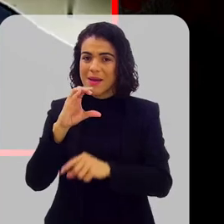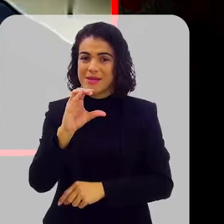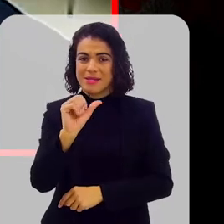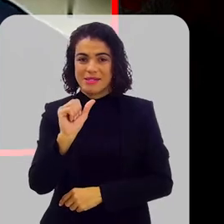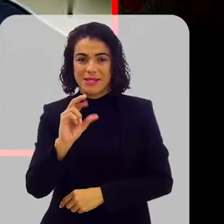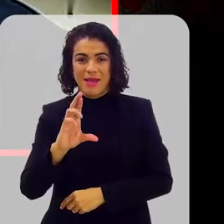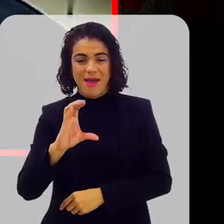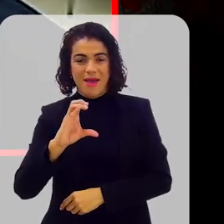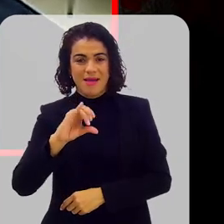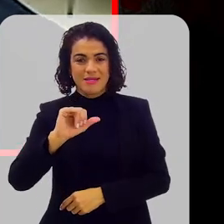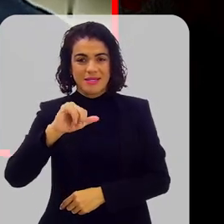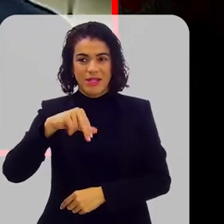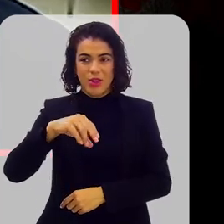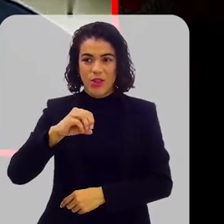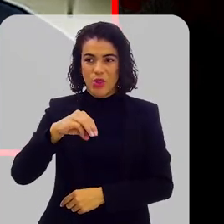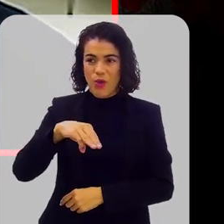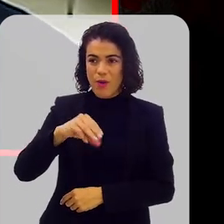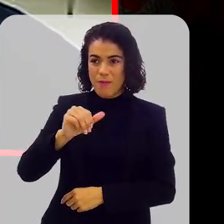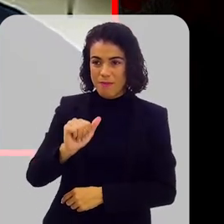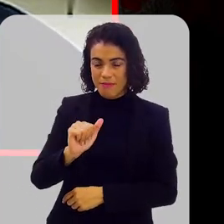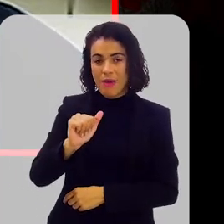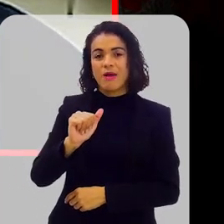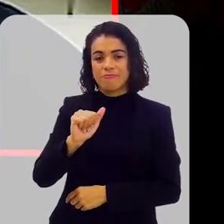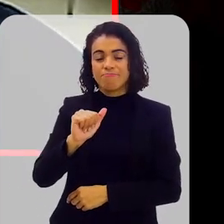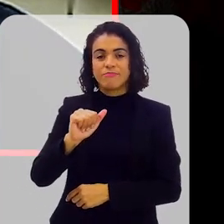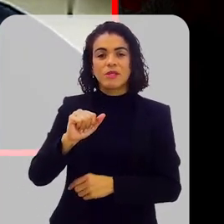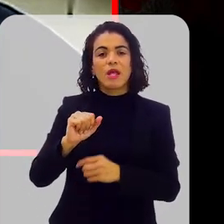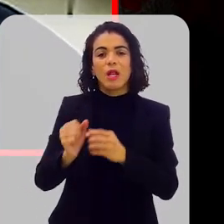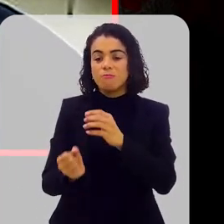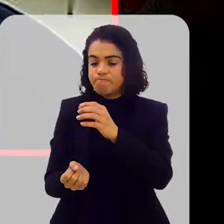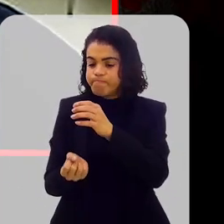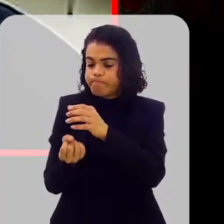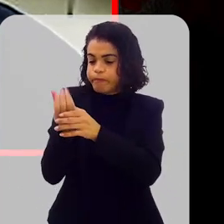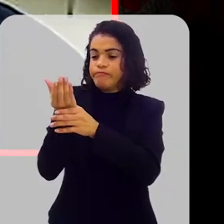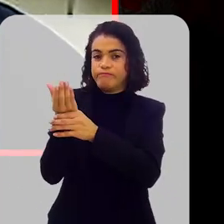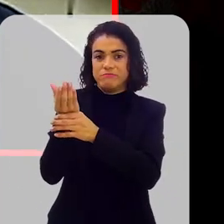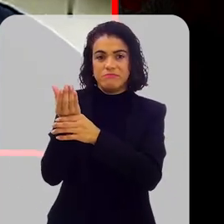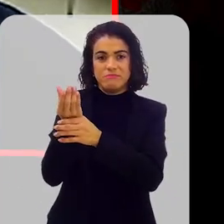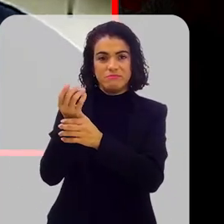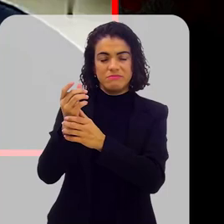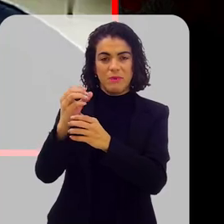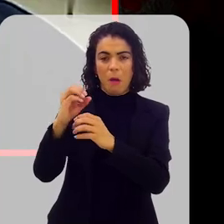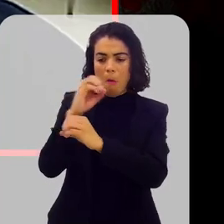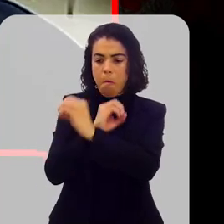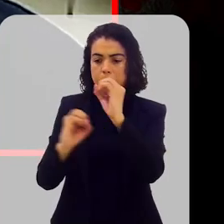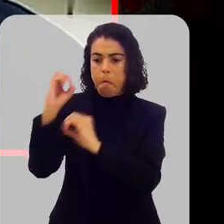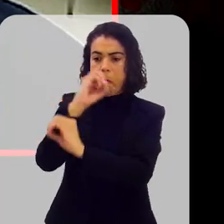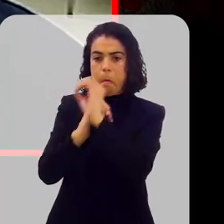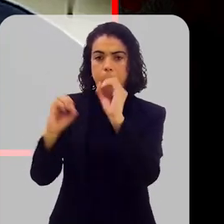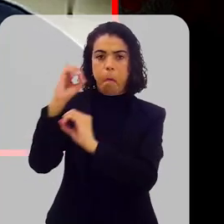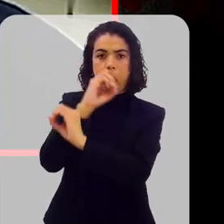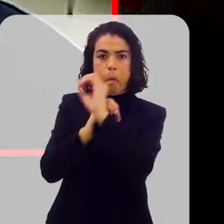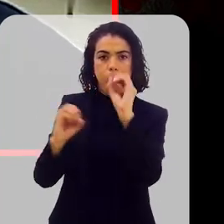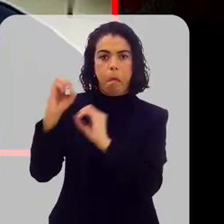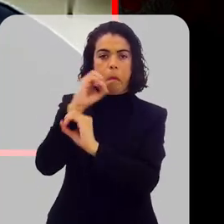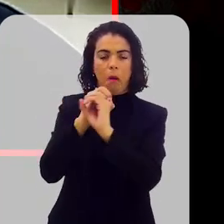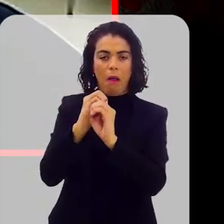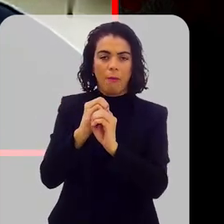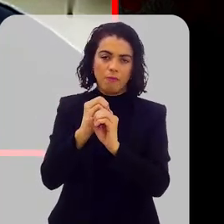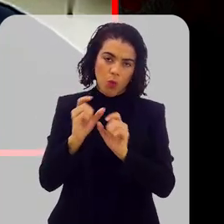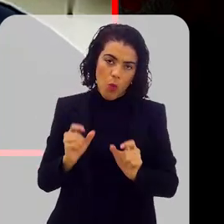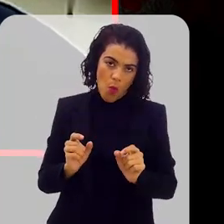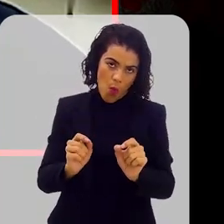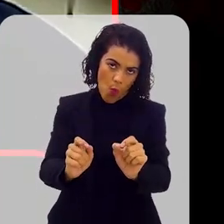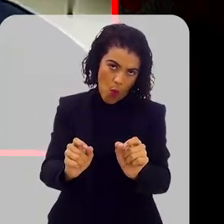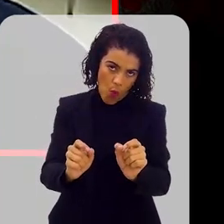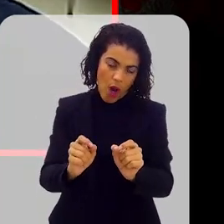O pólipo benigno, o adenoma, mesmo que ele tenha já algum processo de displasia nele, ou seja, um início de evolução para um câncer